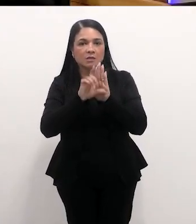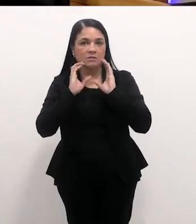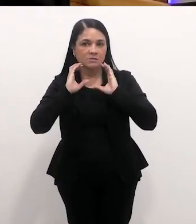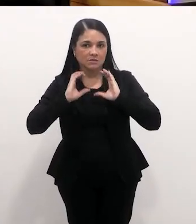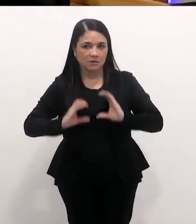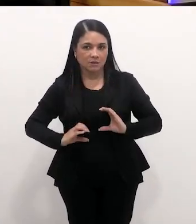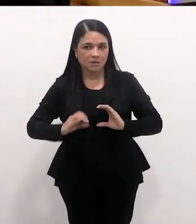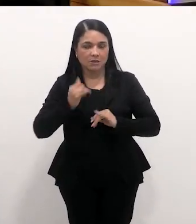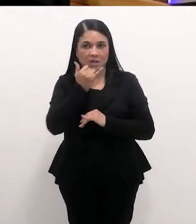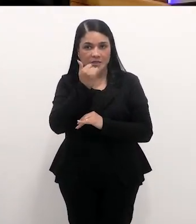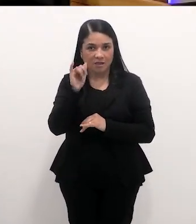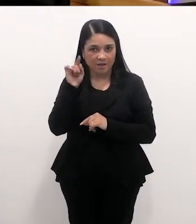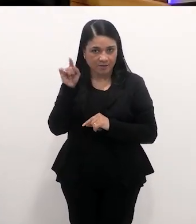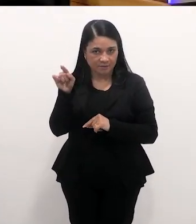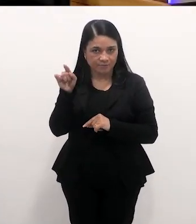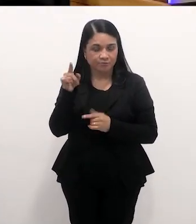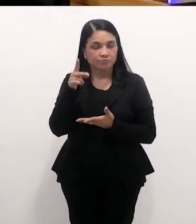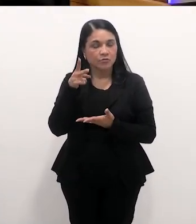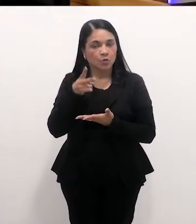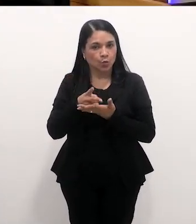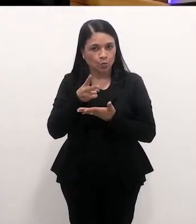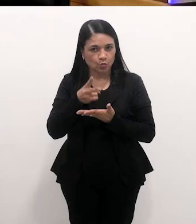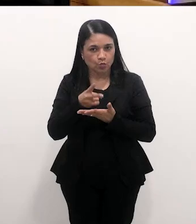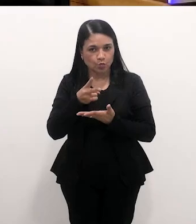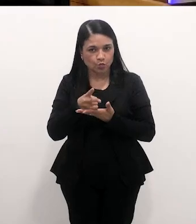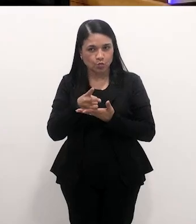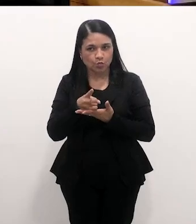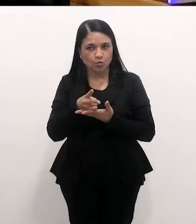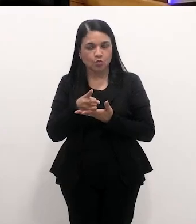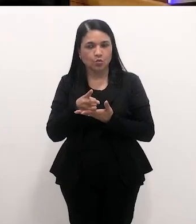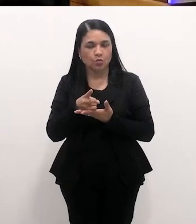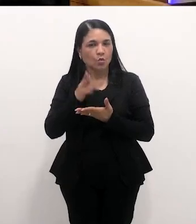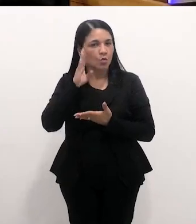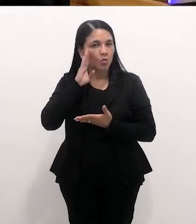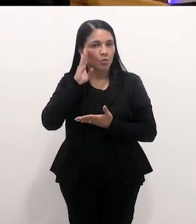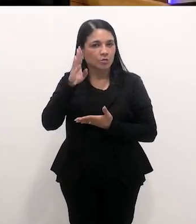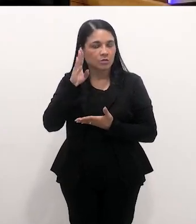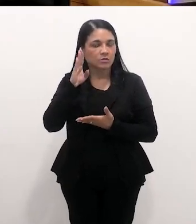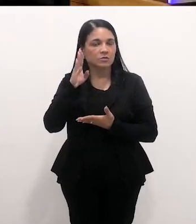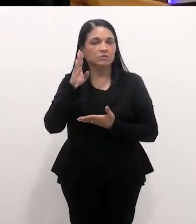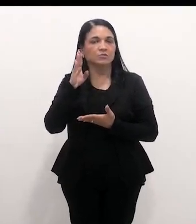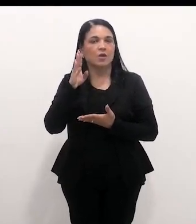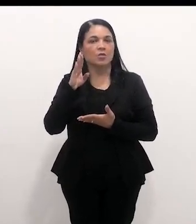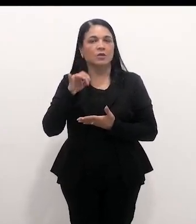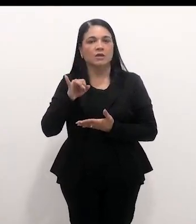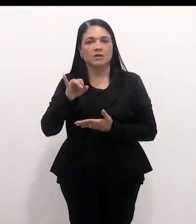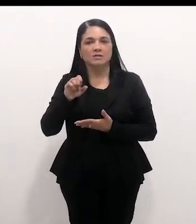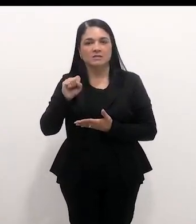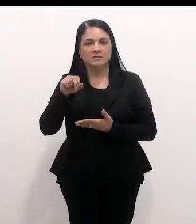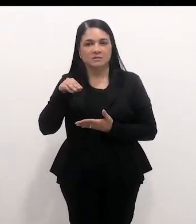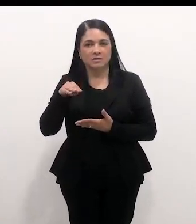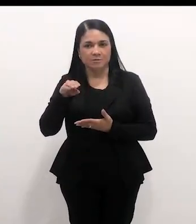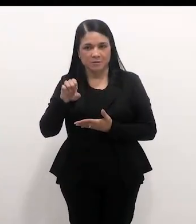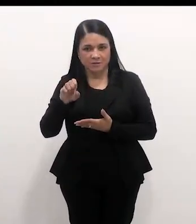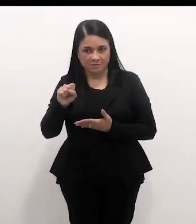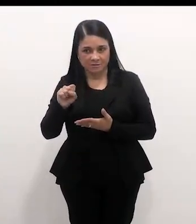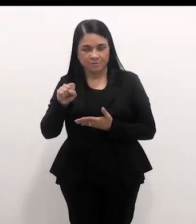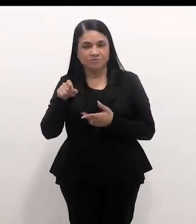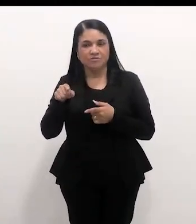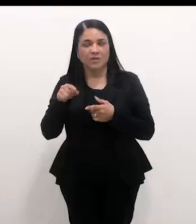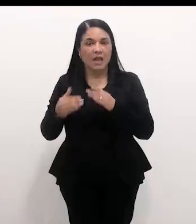acontece em muitos países, da lei da cidadania. Então, mantendo o elemento do ius